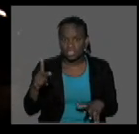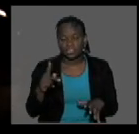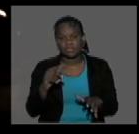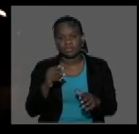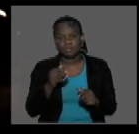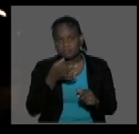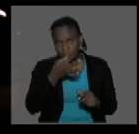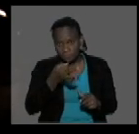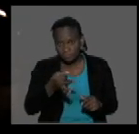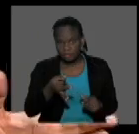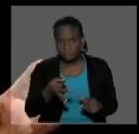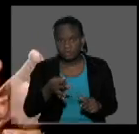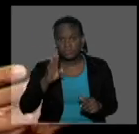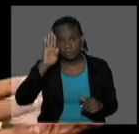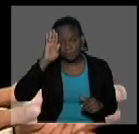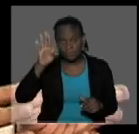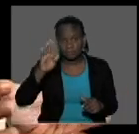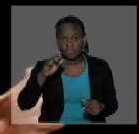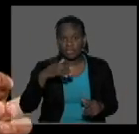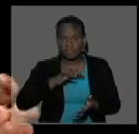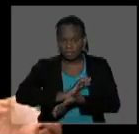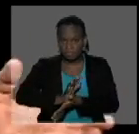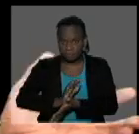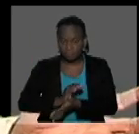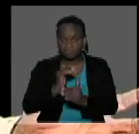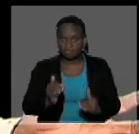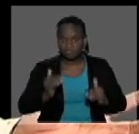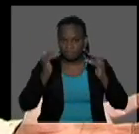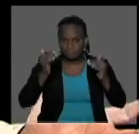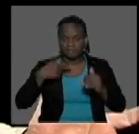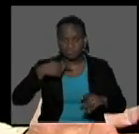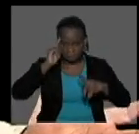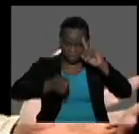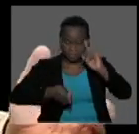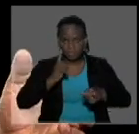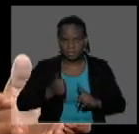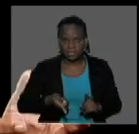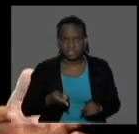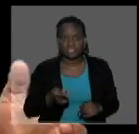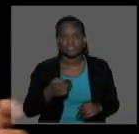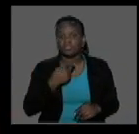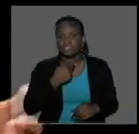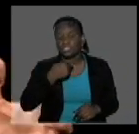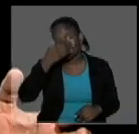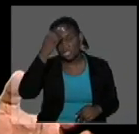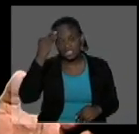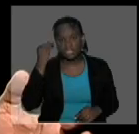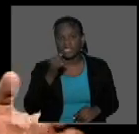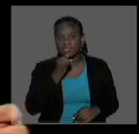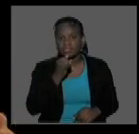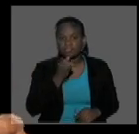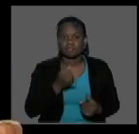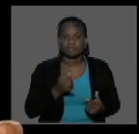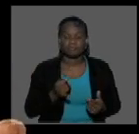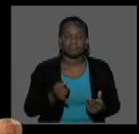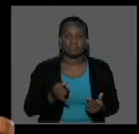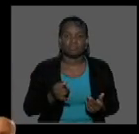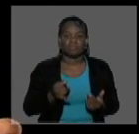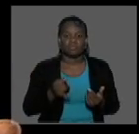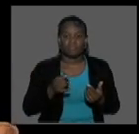valores, sobretudo com o maniqueísmo, porque não dá para não esquecer de que, junto com o empreendimento